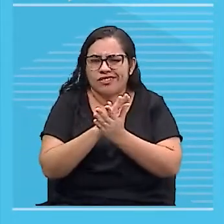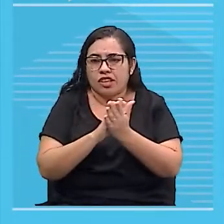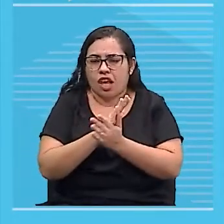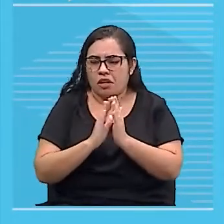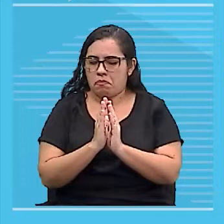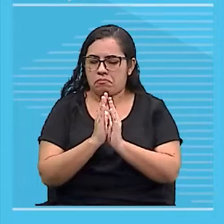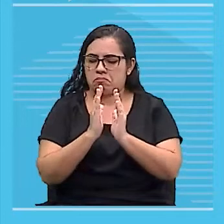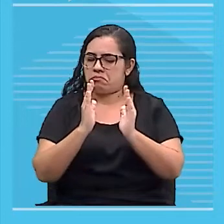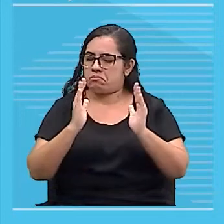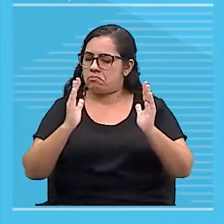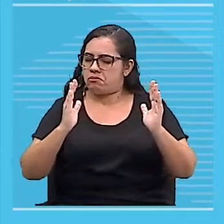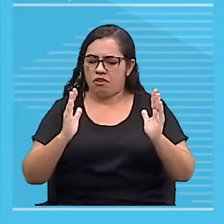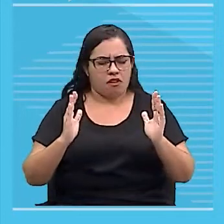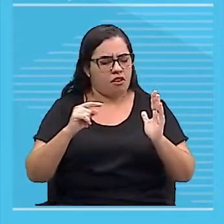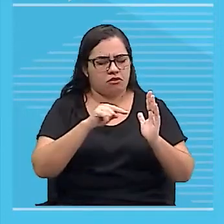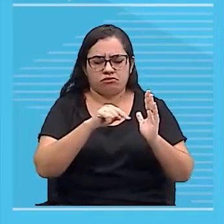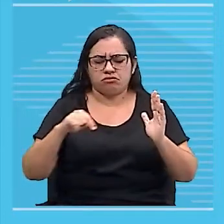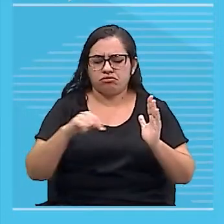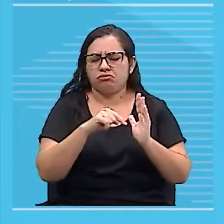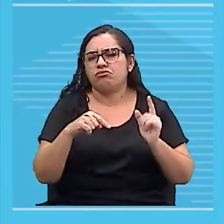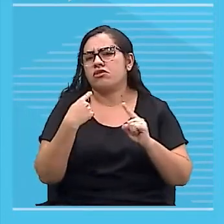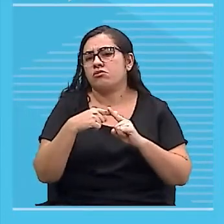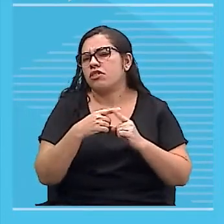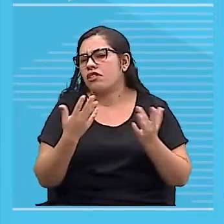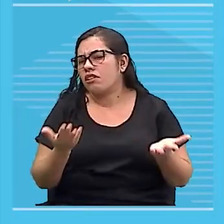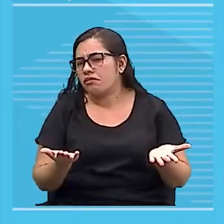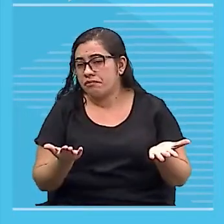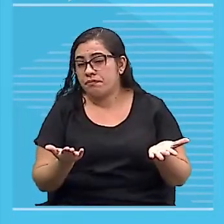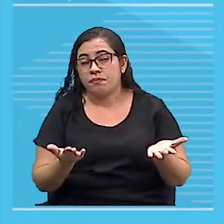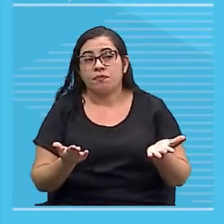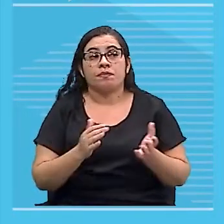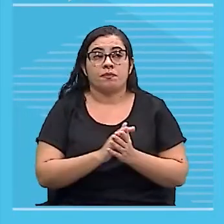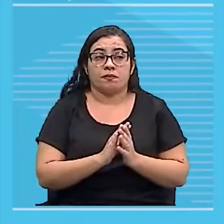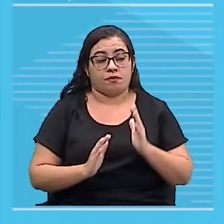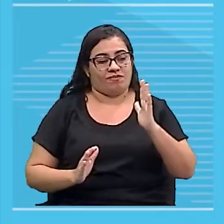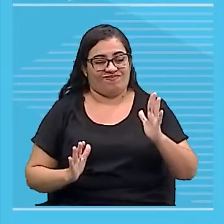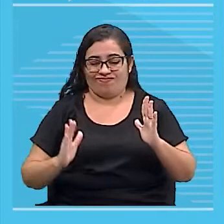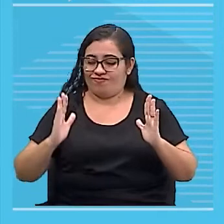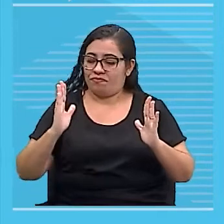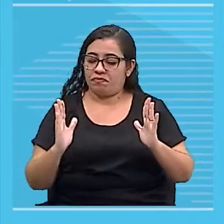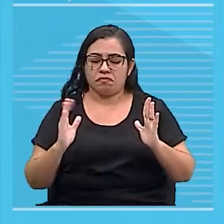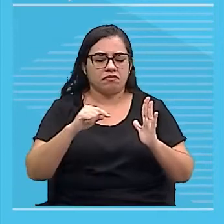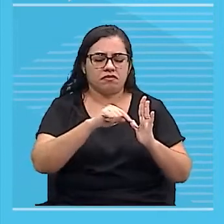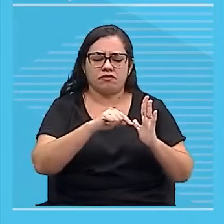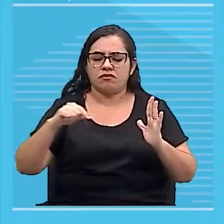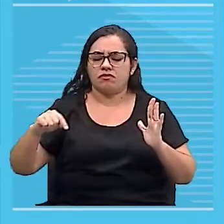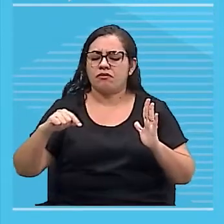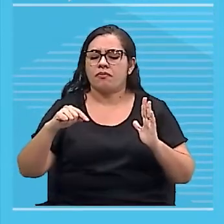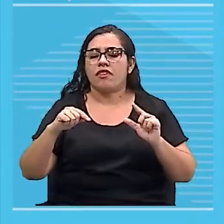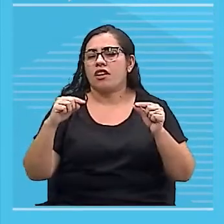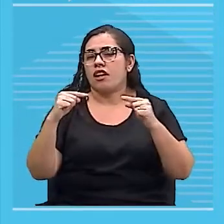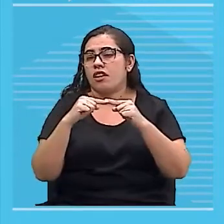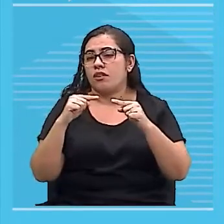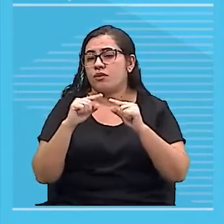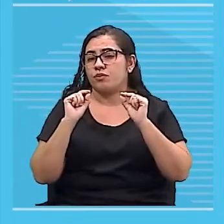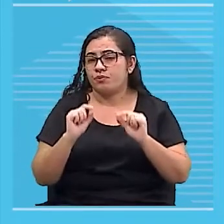Jovens, essa distância entre uma placa e outra, ela representa que